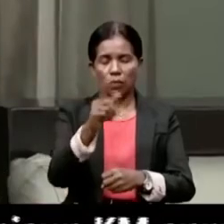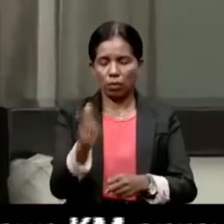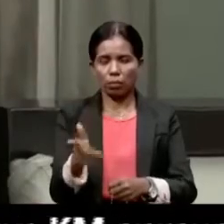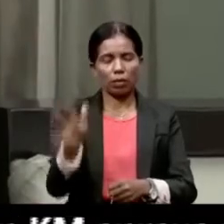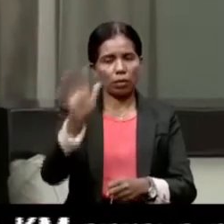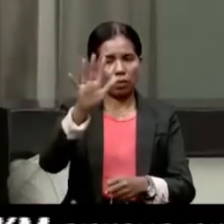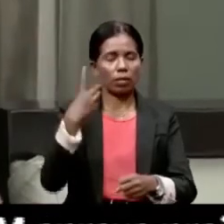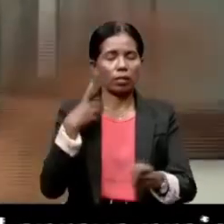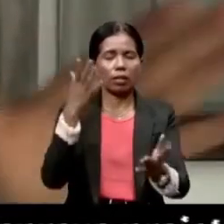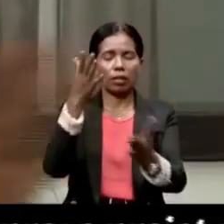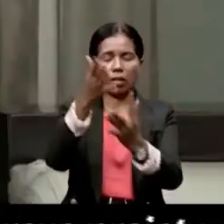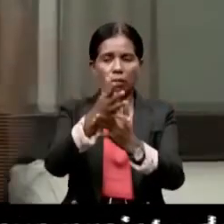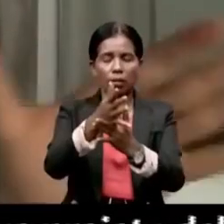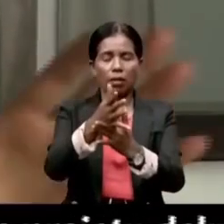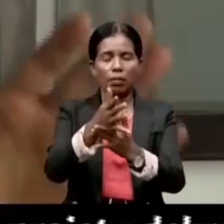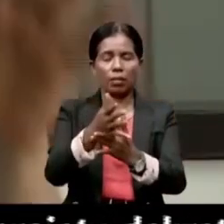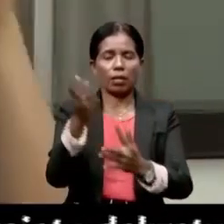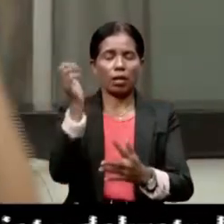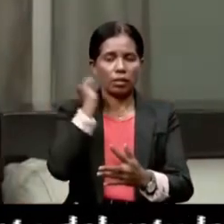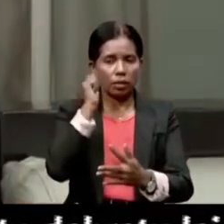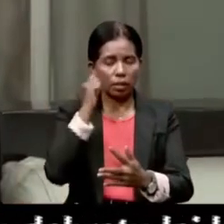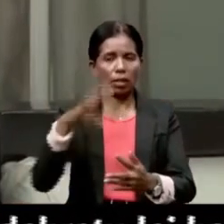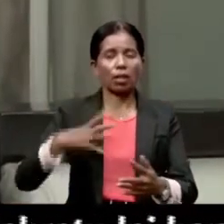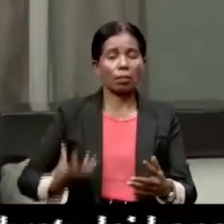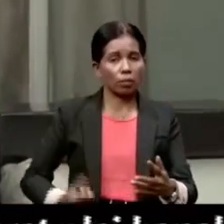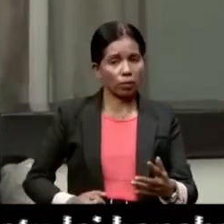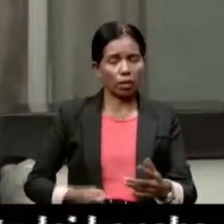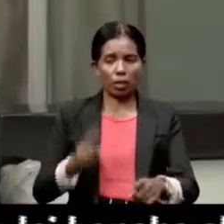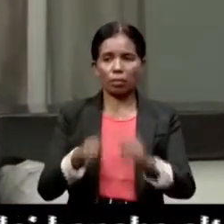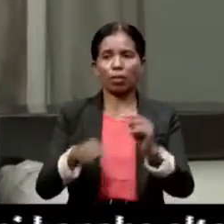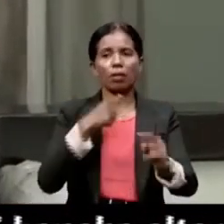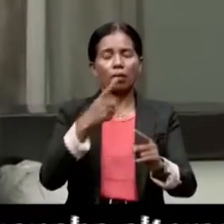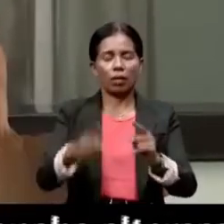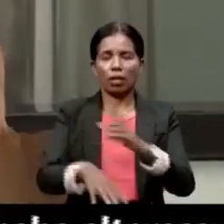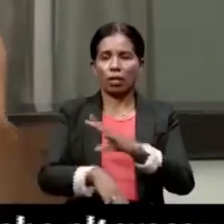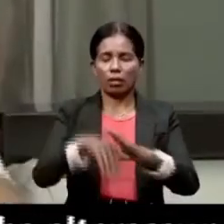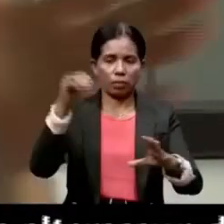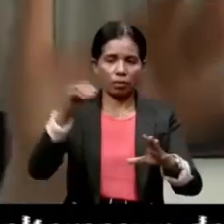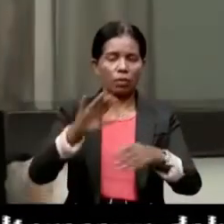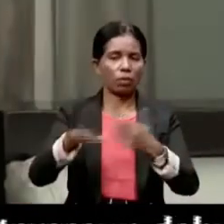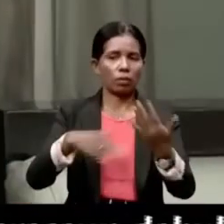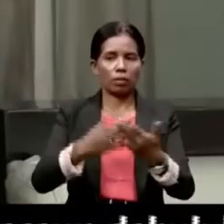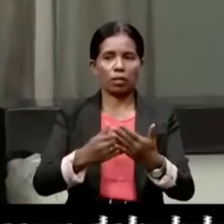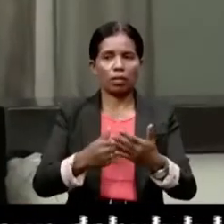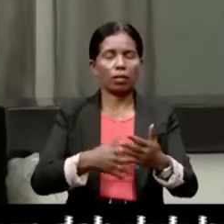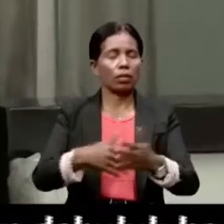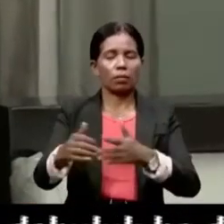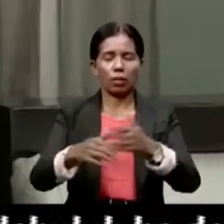ona permanente ona Cambodia ne la liga questiona ne dian all out. Depende ba